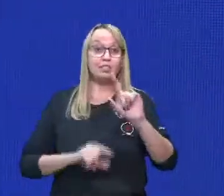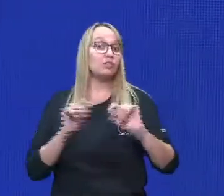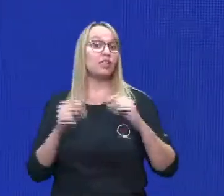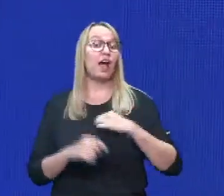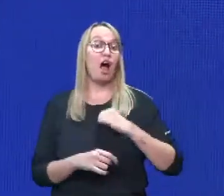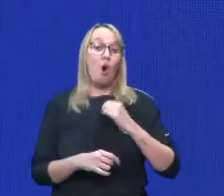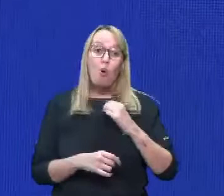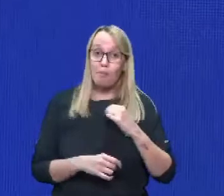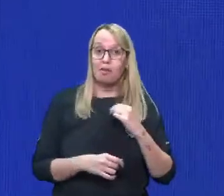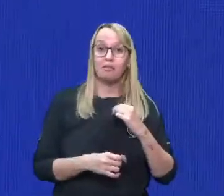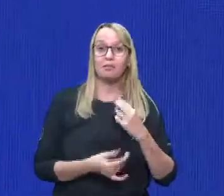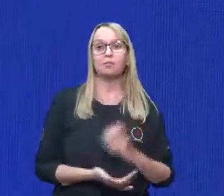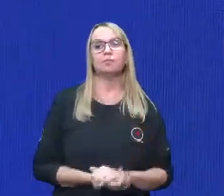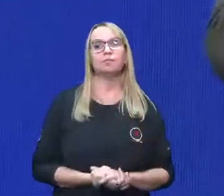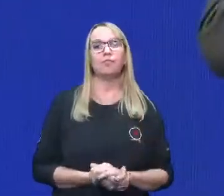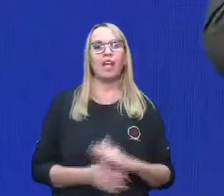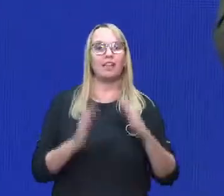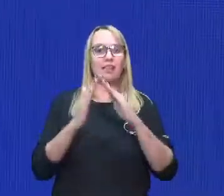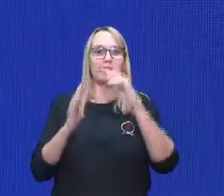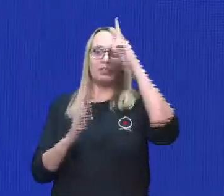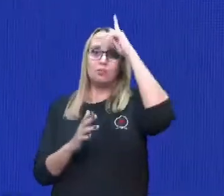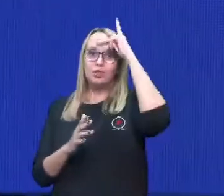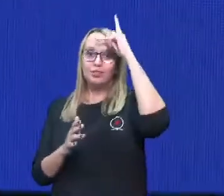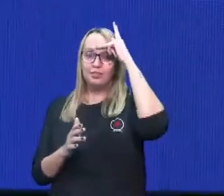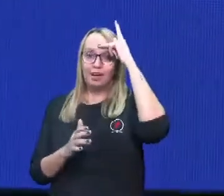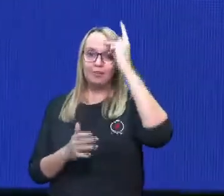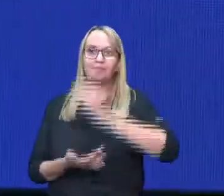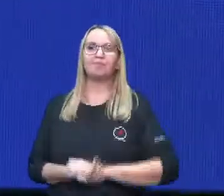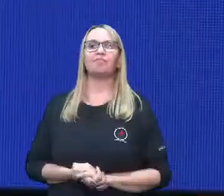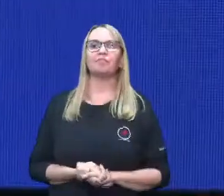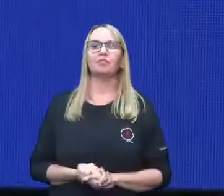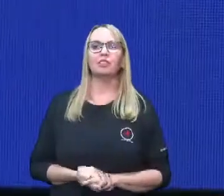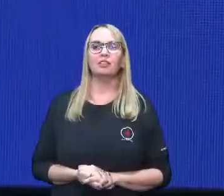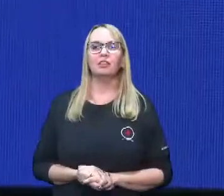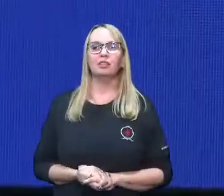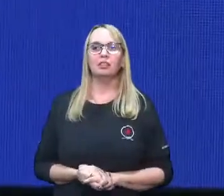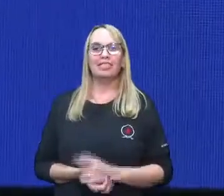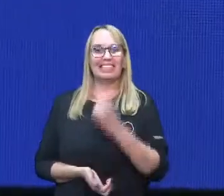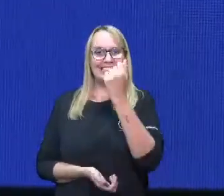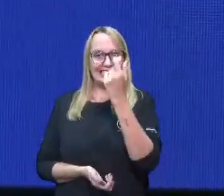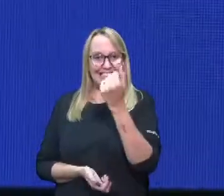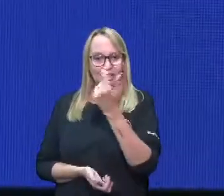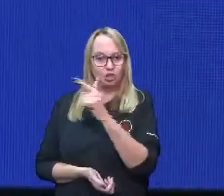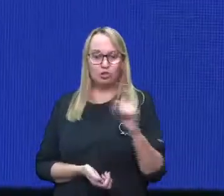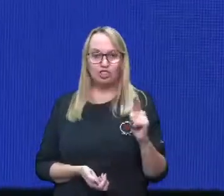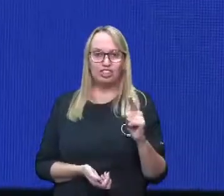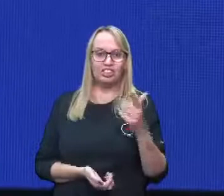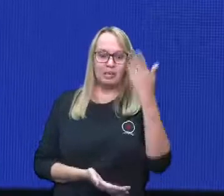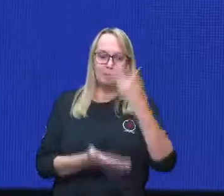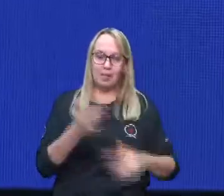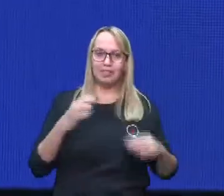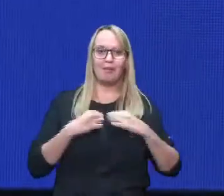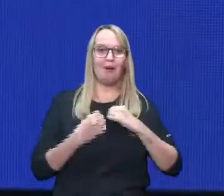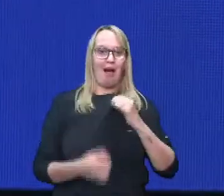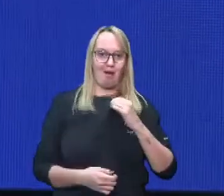Aí, na casa de Potifar, ficou duro que nem coco, ainda perdeu a roupa.